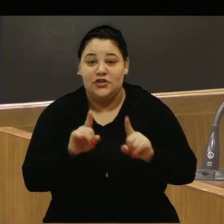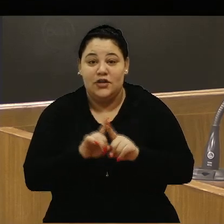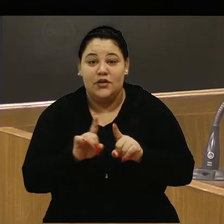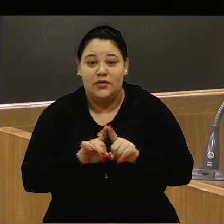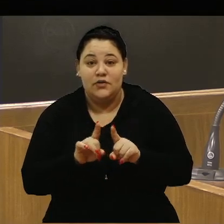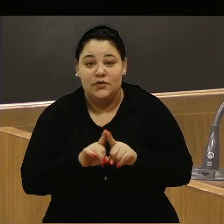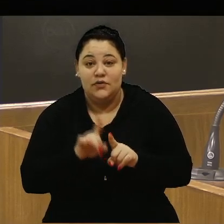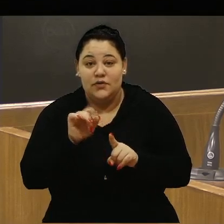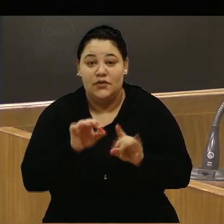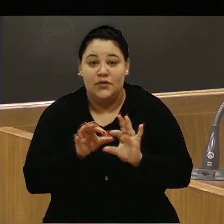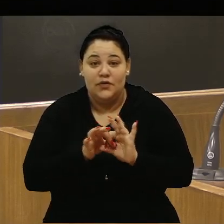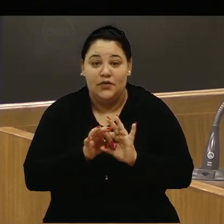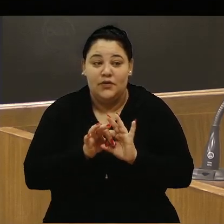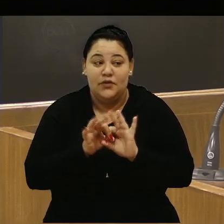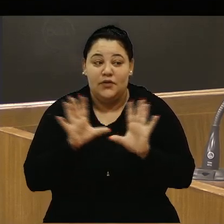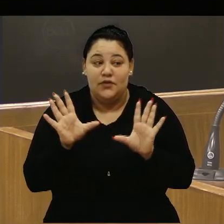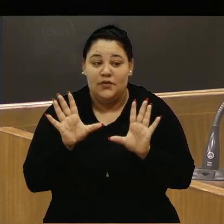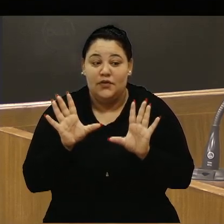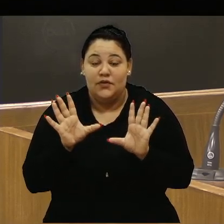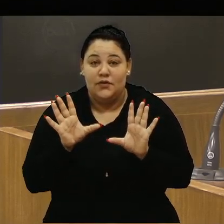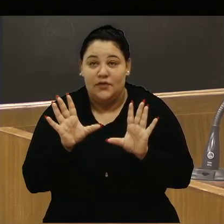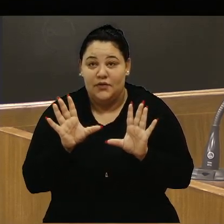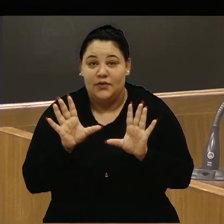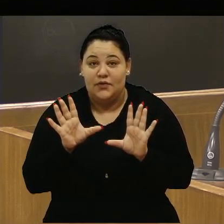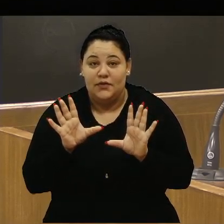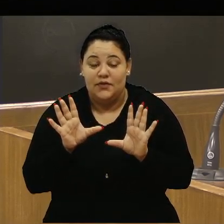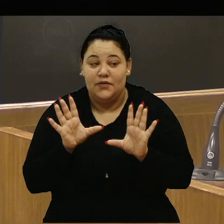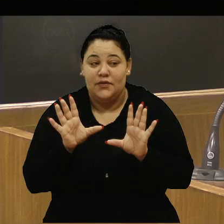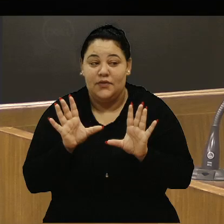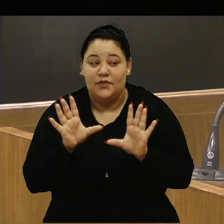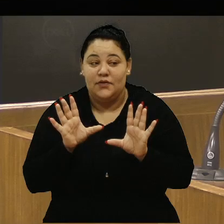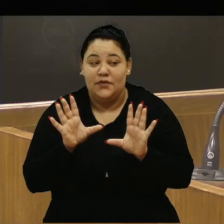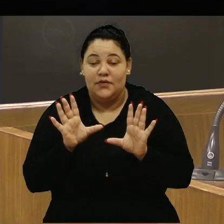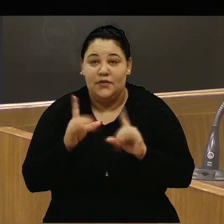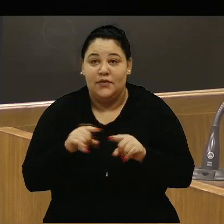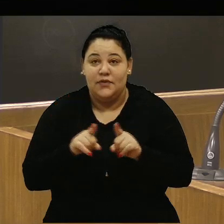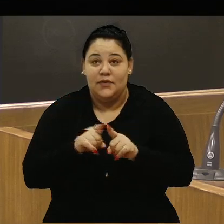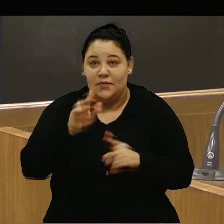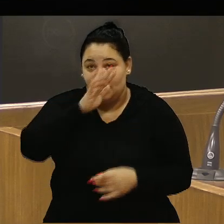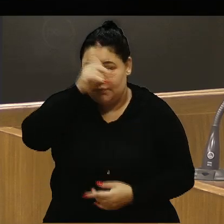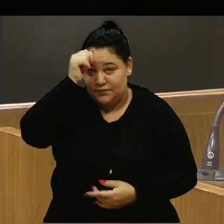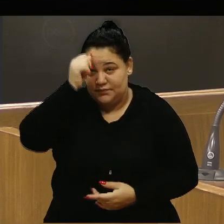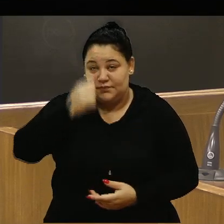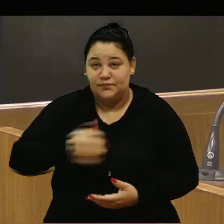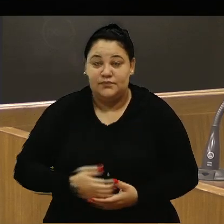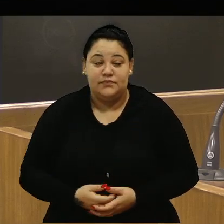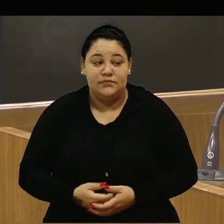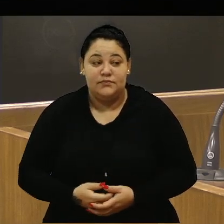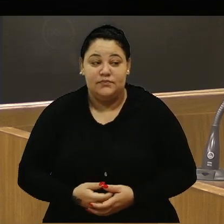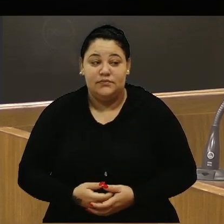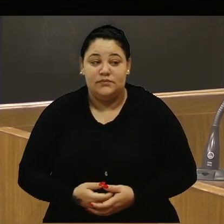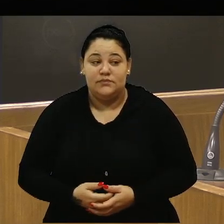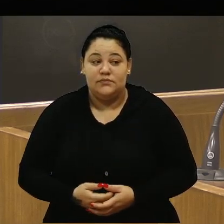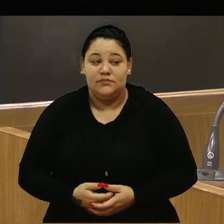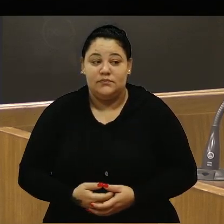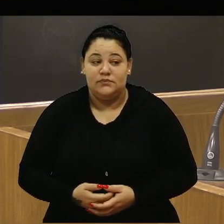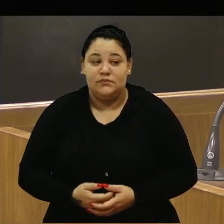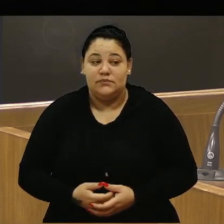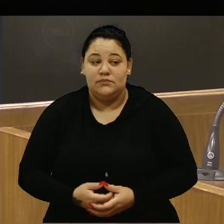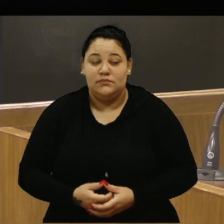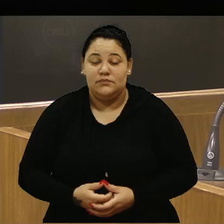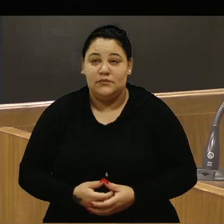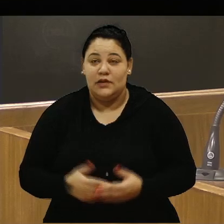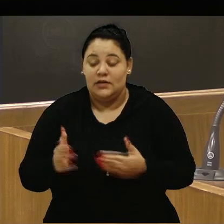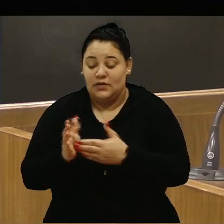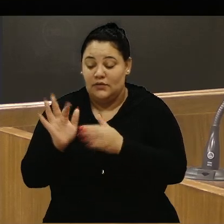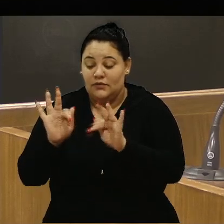40 anos, Minha Raiz tem Dendê, no Museu Municipal, devendo se estender até o final do